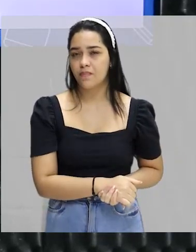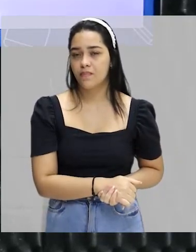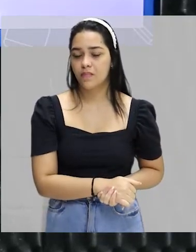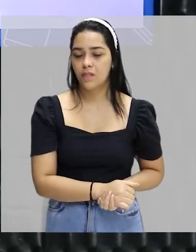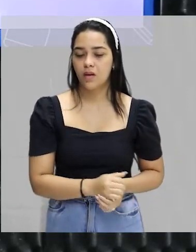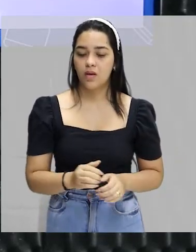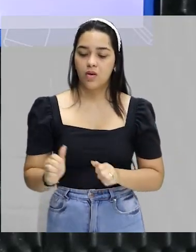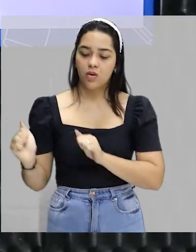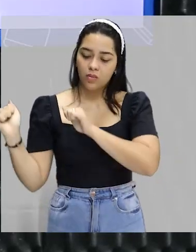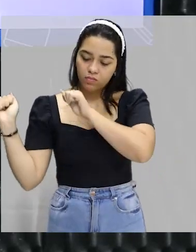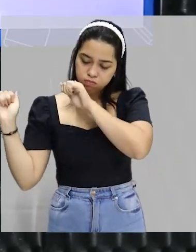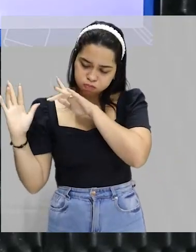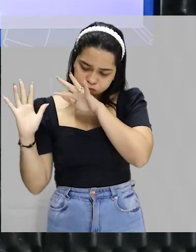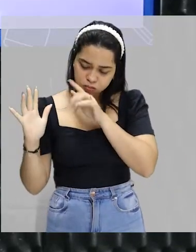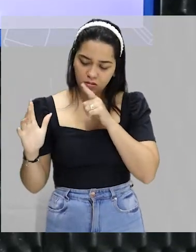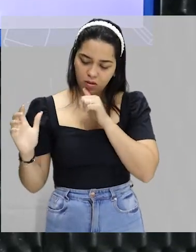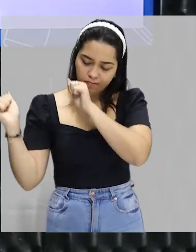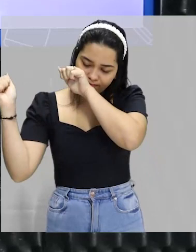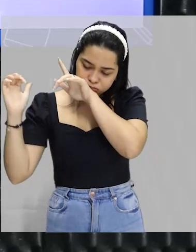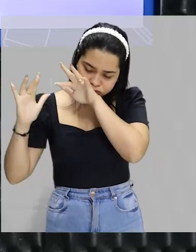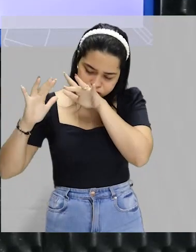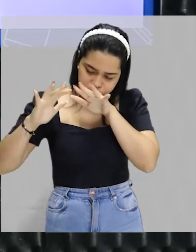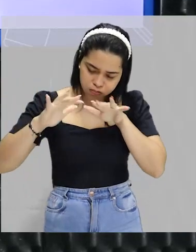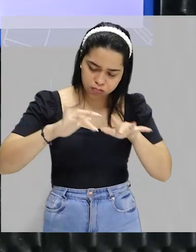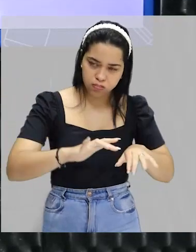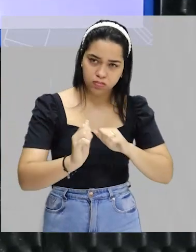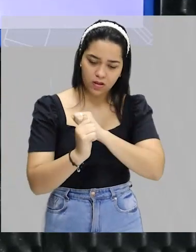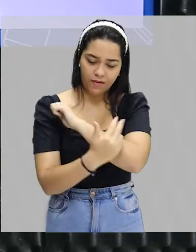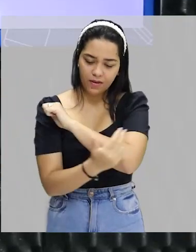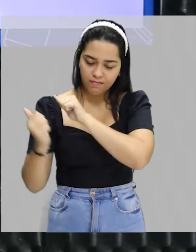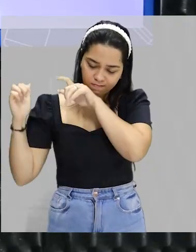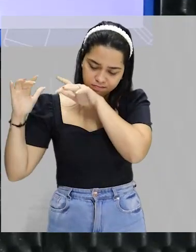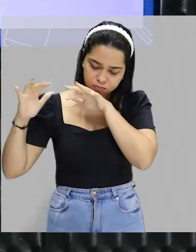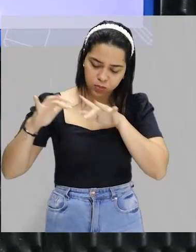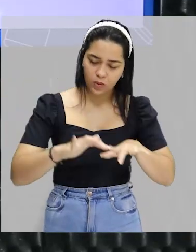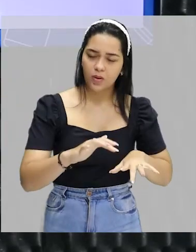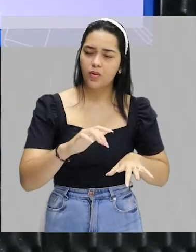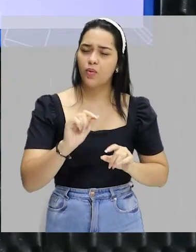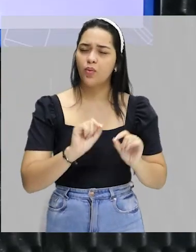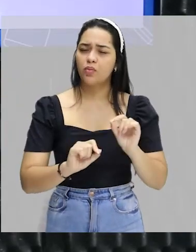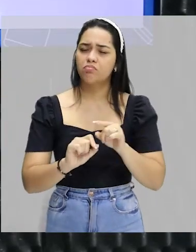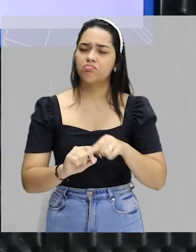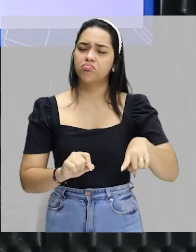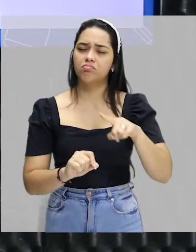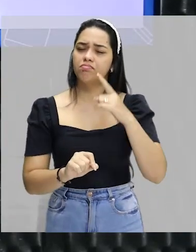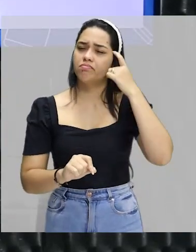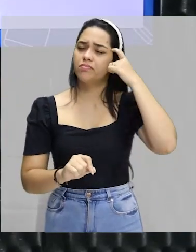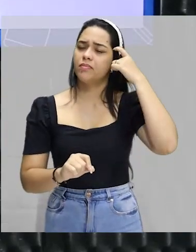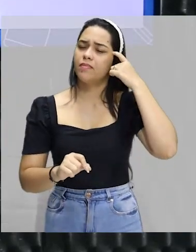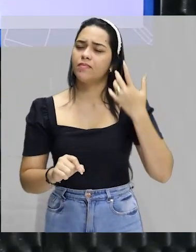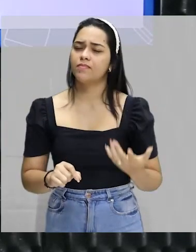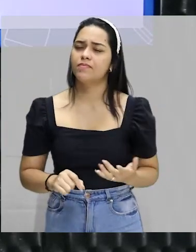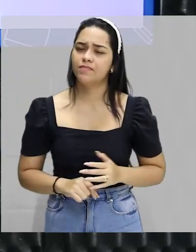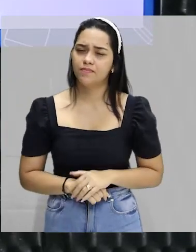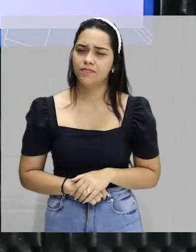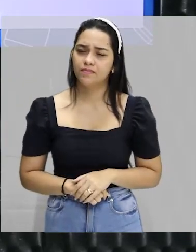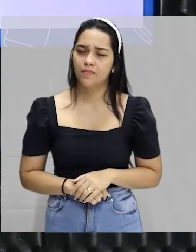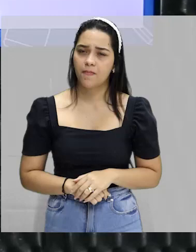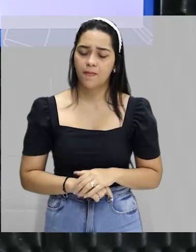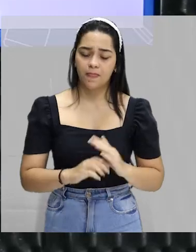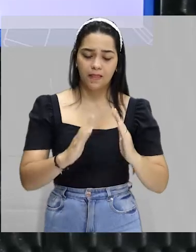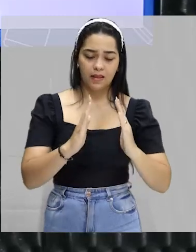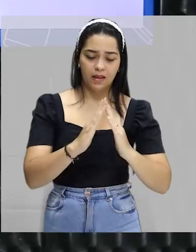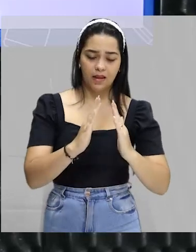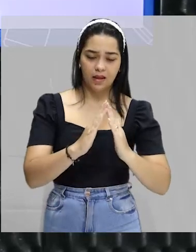descia pela avenida com violência. Aí, o que eu acho? O que vocês acham? A casa está